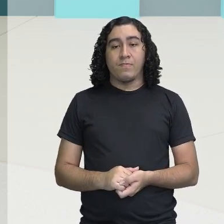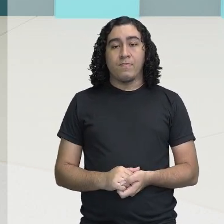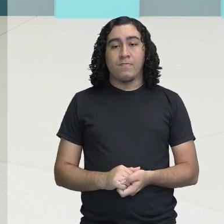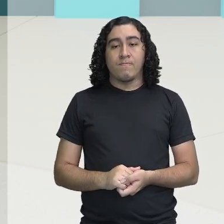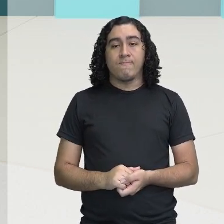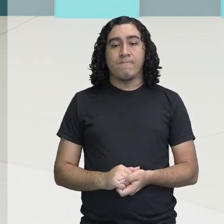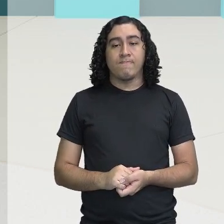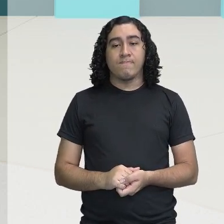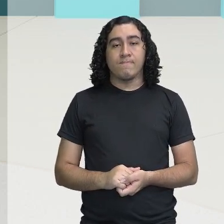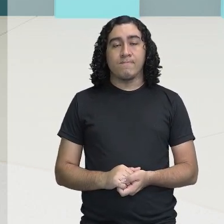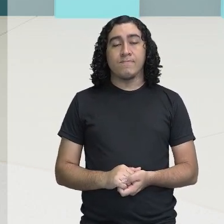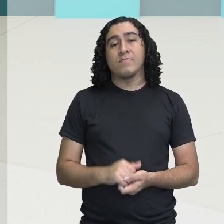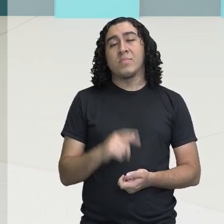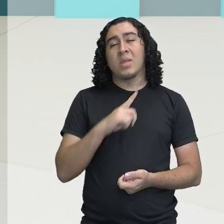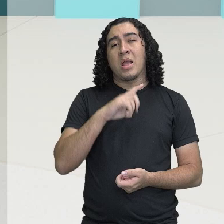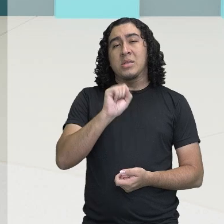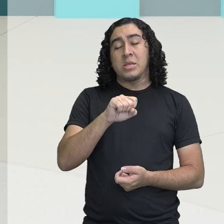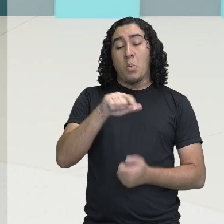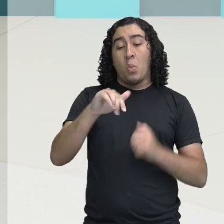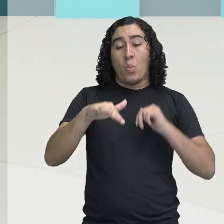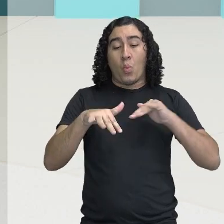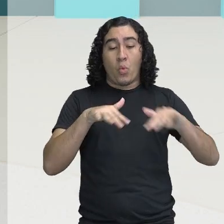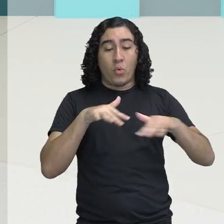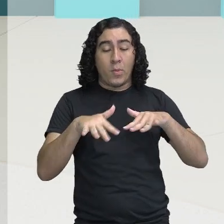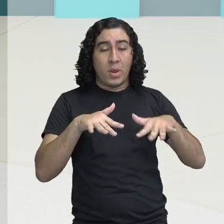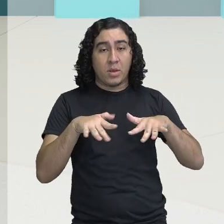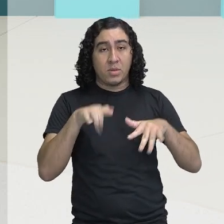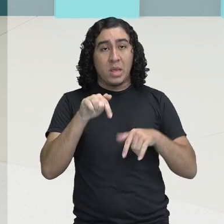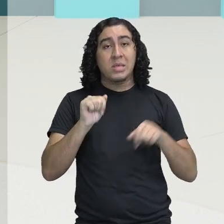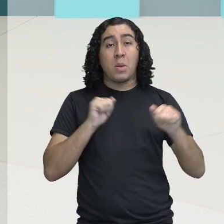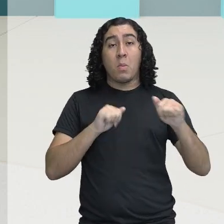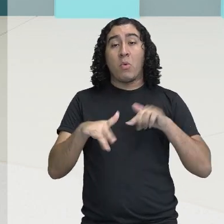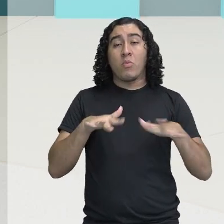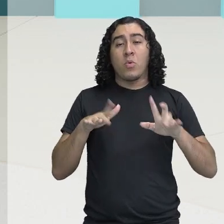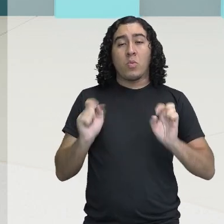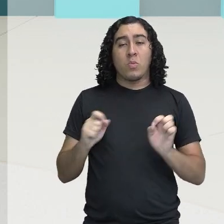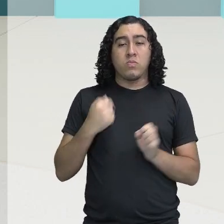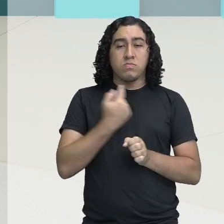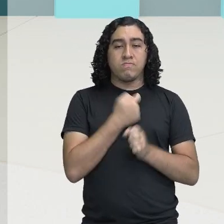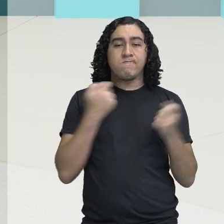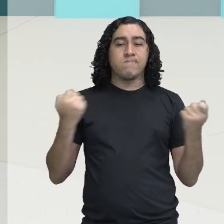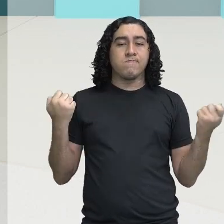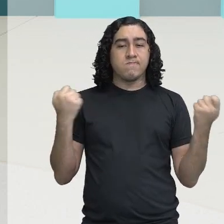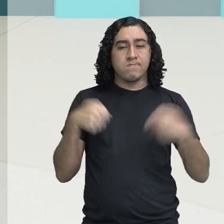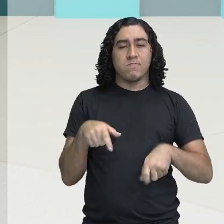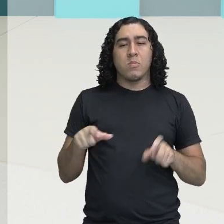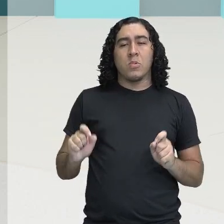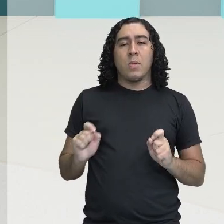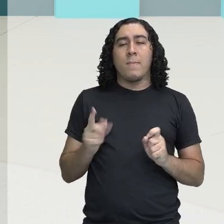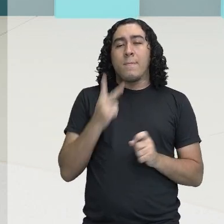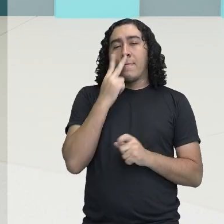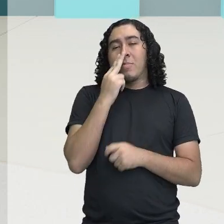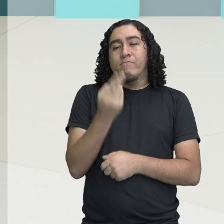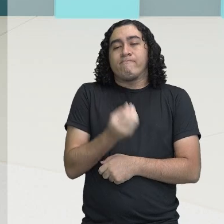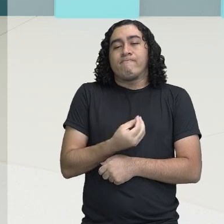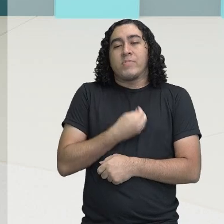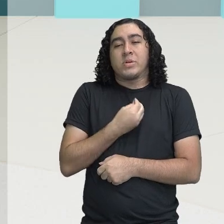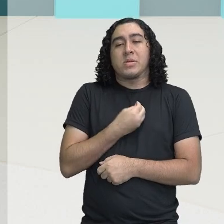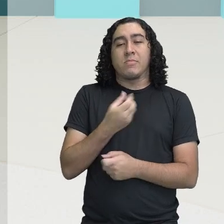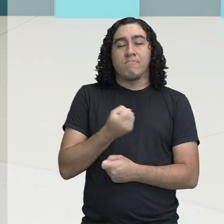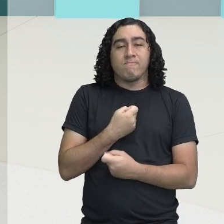de linguagem esse movimento. E o movimento é o que nos dá a vida,